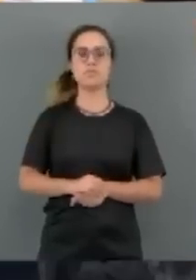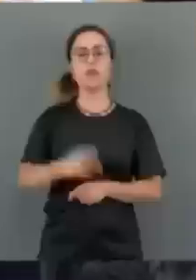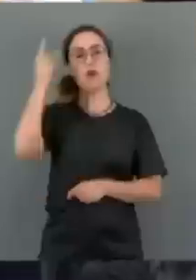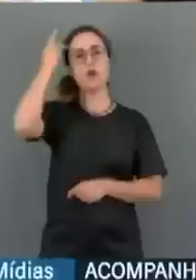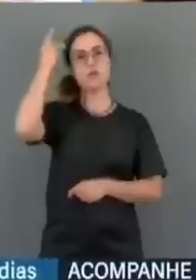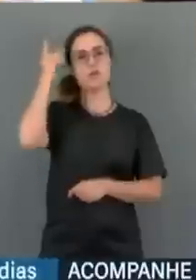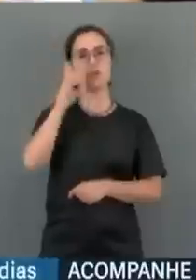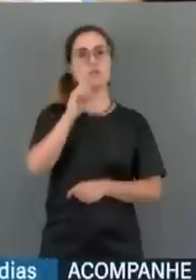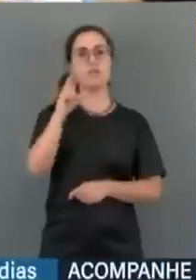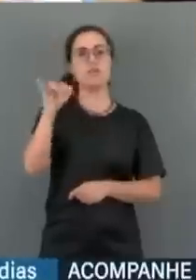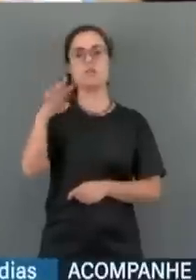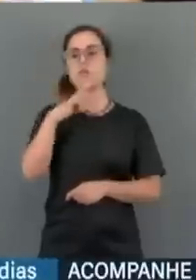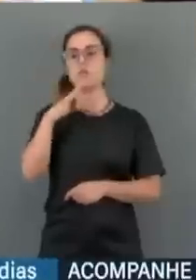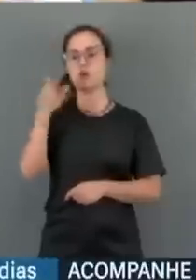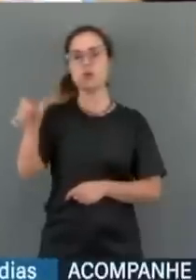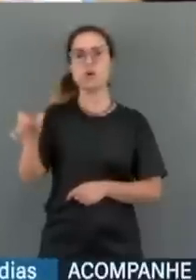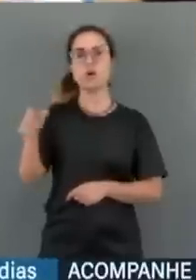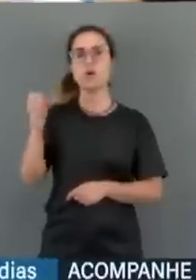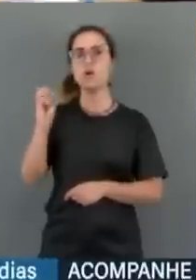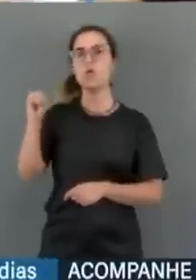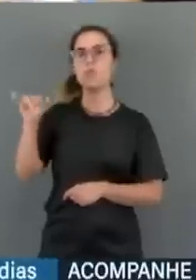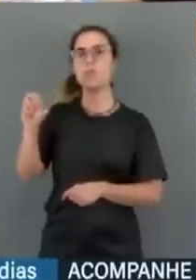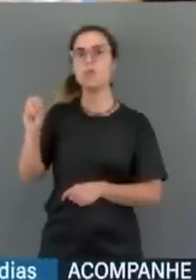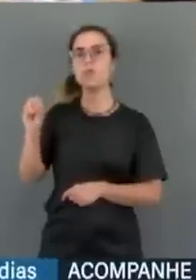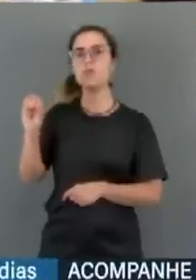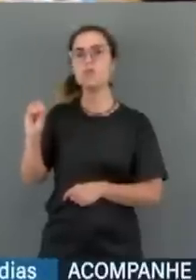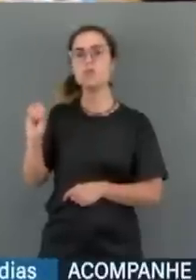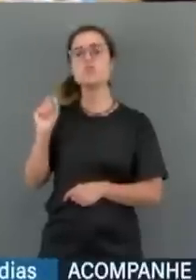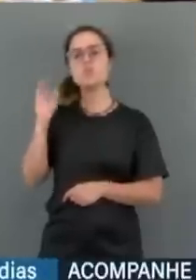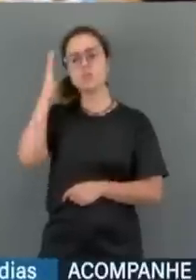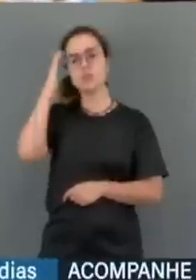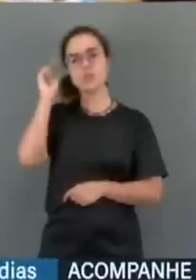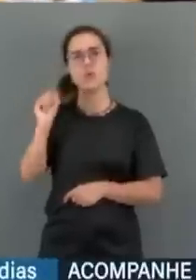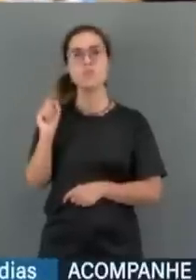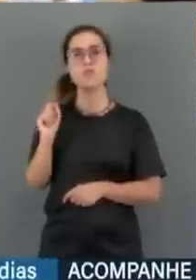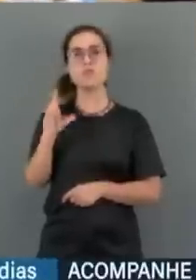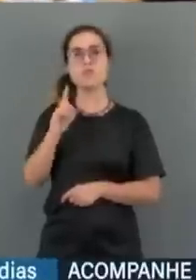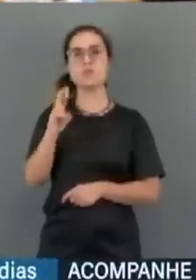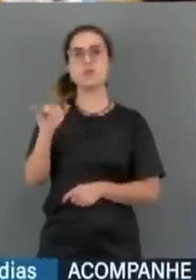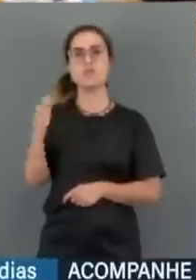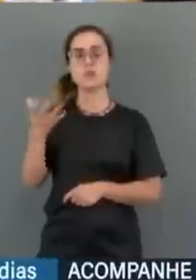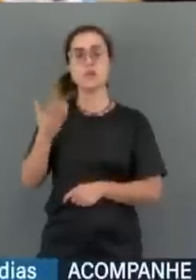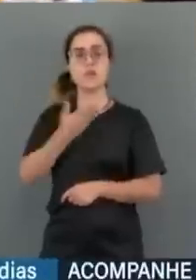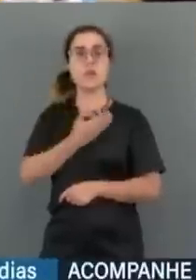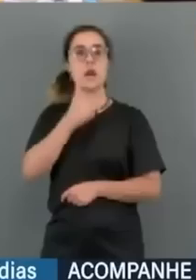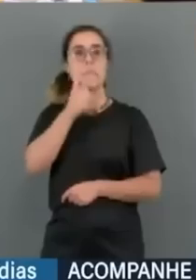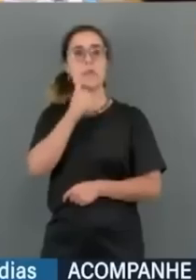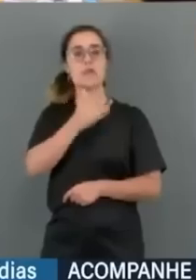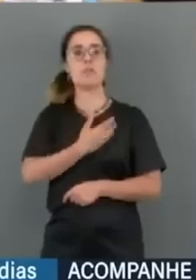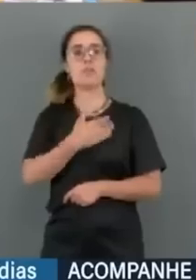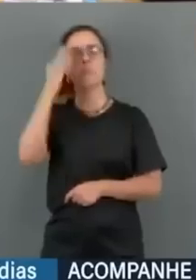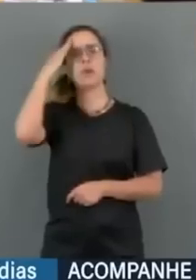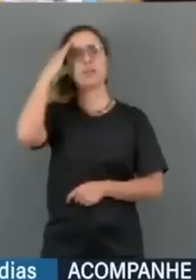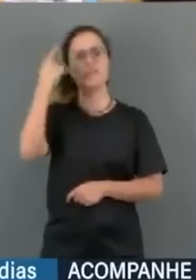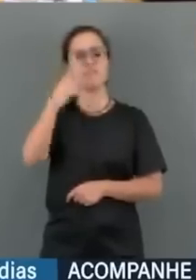Excelência conhece, Davi foi omisso. E sabe por que Davi foi omisso? Davi queria a mulher do amigo dele. Então, Davi pensou o seguinte,